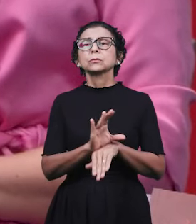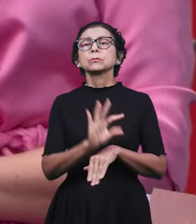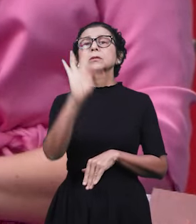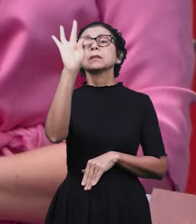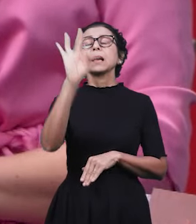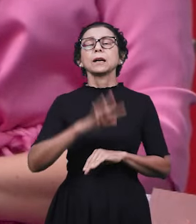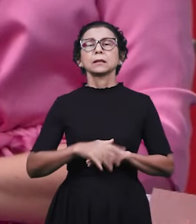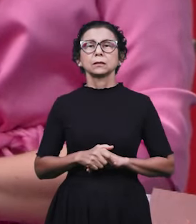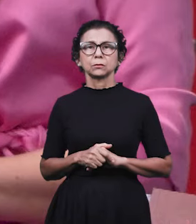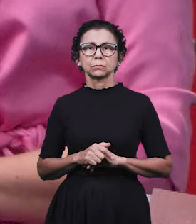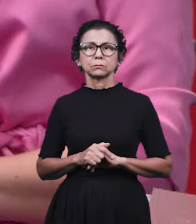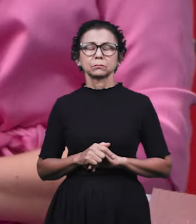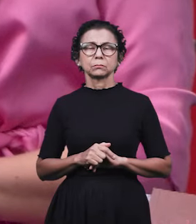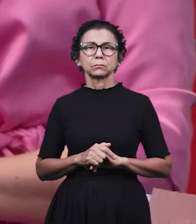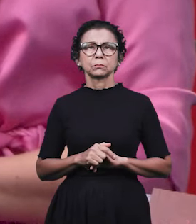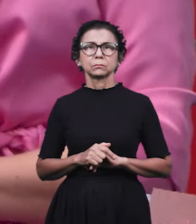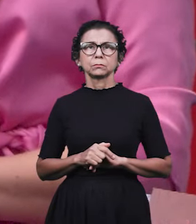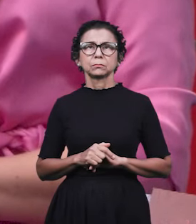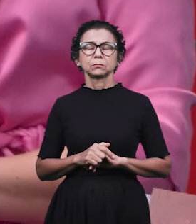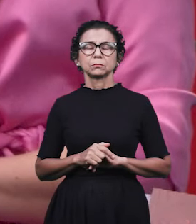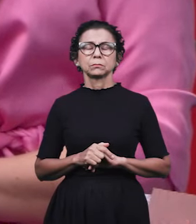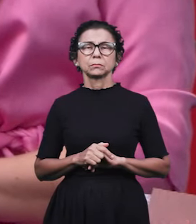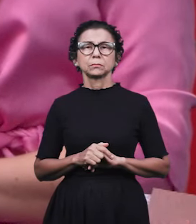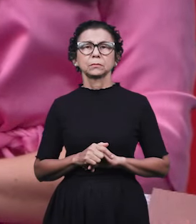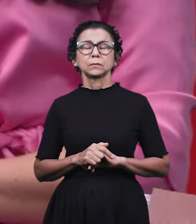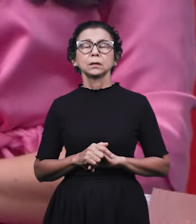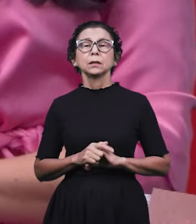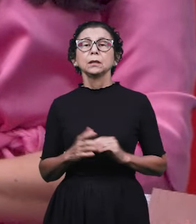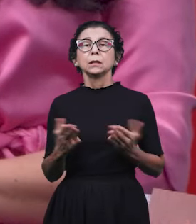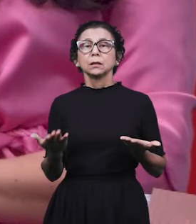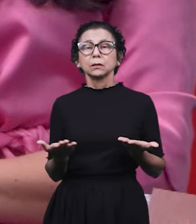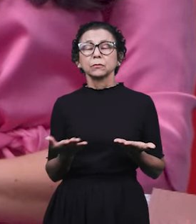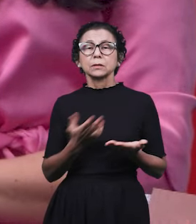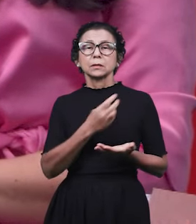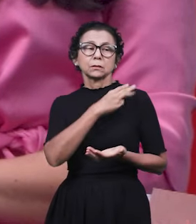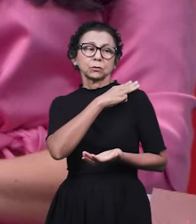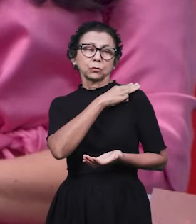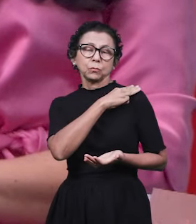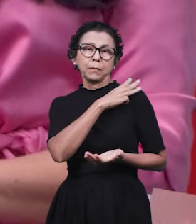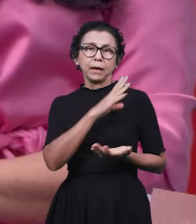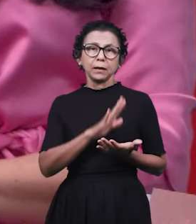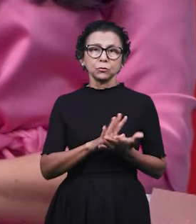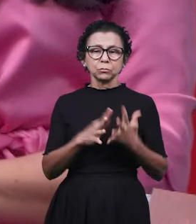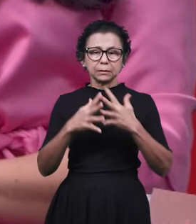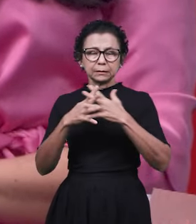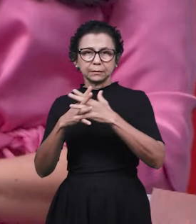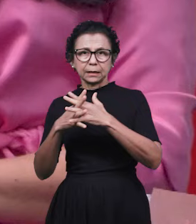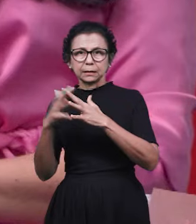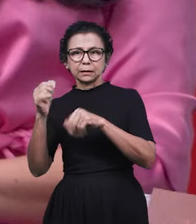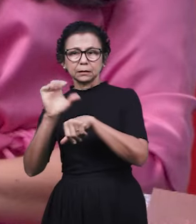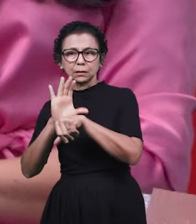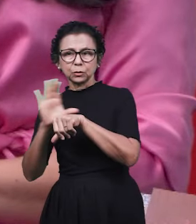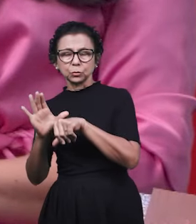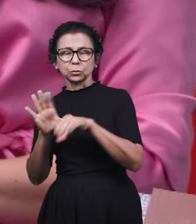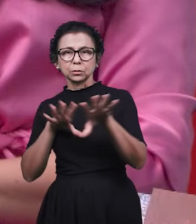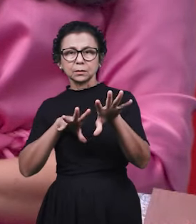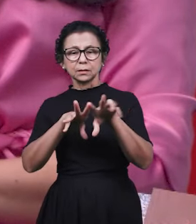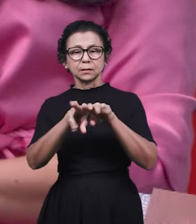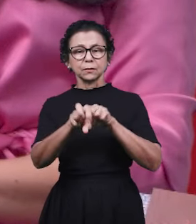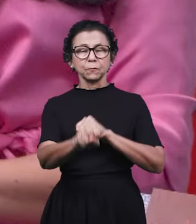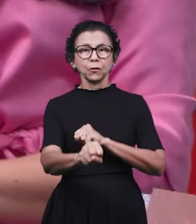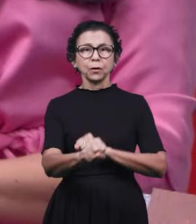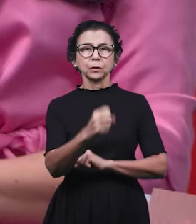vantagem do curso técnico no ensino médio? Que quando você termina, você conclui com o diploma do ensino médio, mas também com um